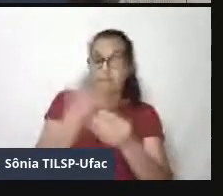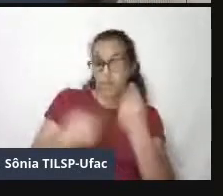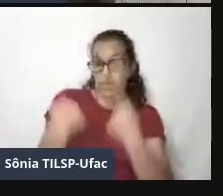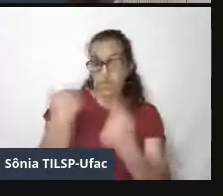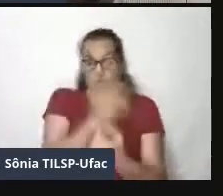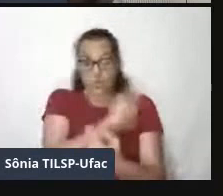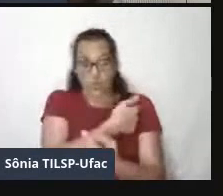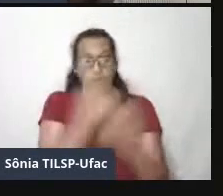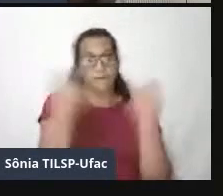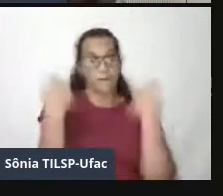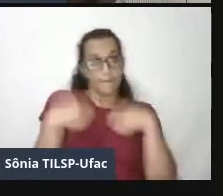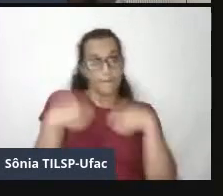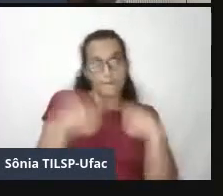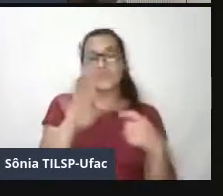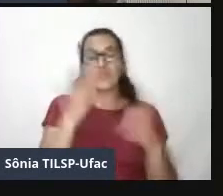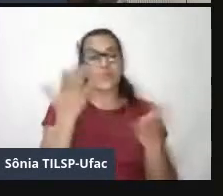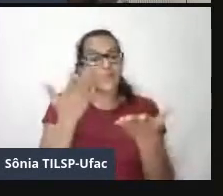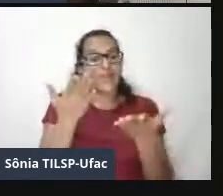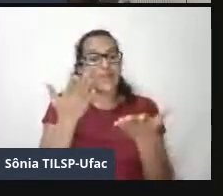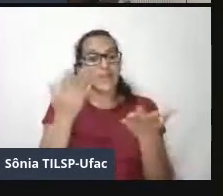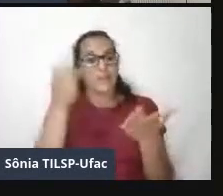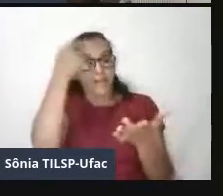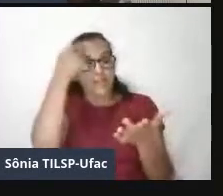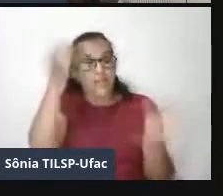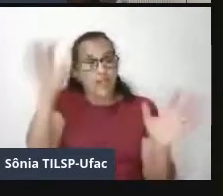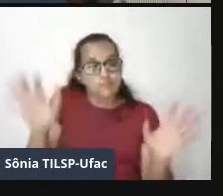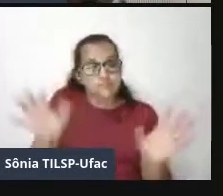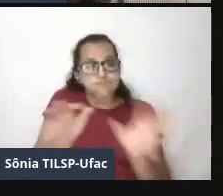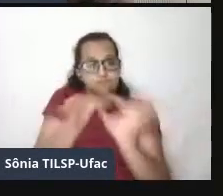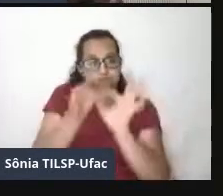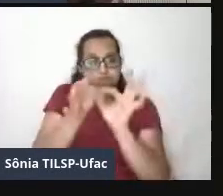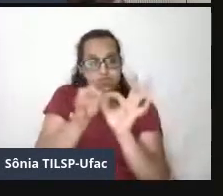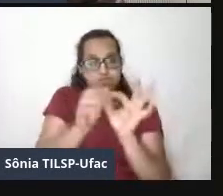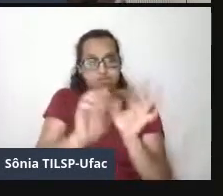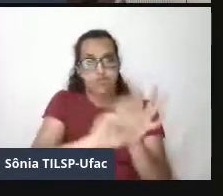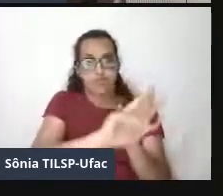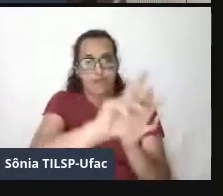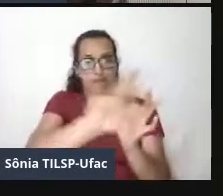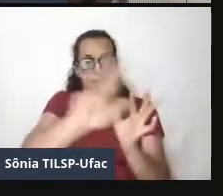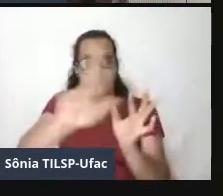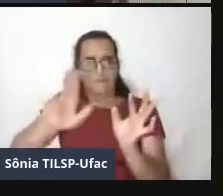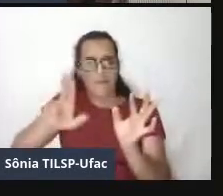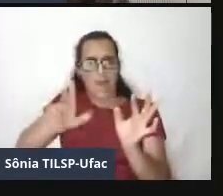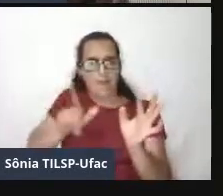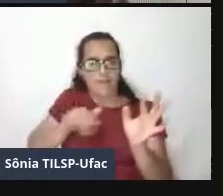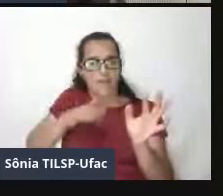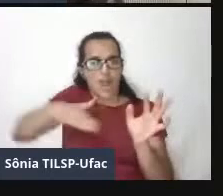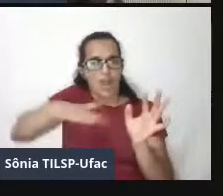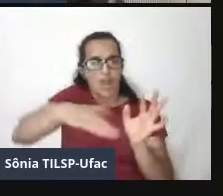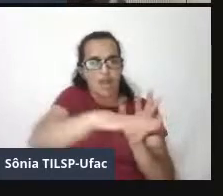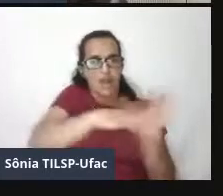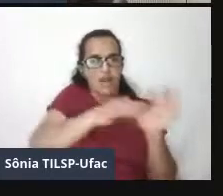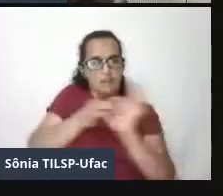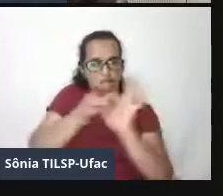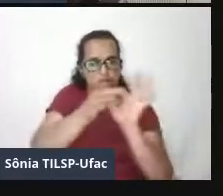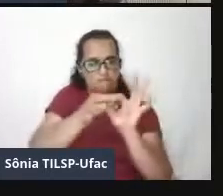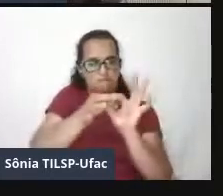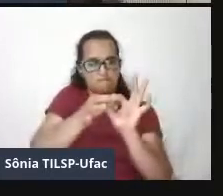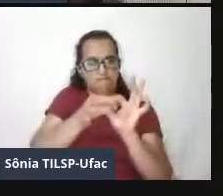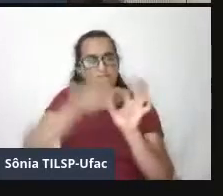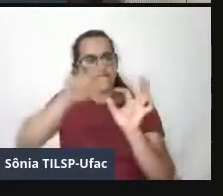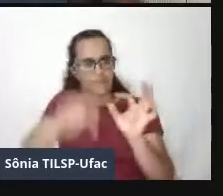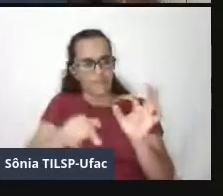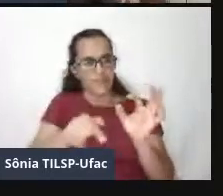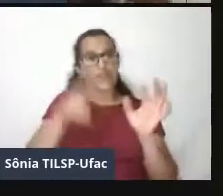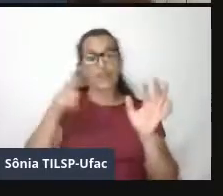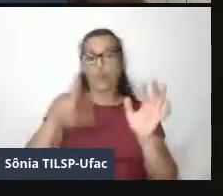gente tem que conseguir quebrar esse multidisciplinar e se transformar em inter, para talvez num futuro distante se transformar em transdisciplinar. O interdisciplinar